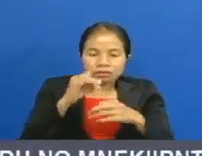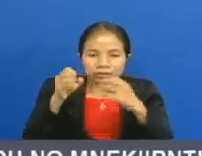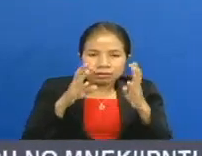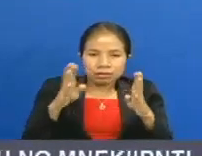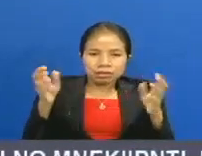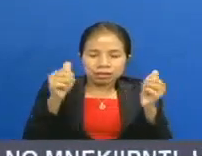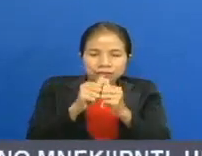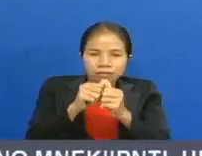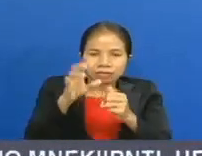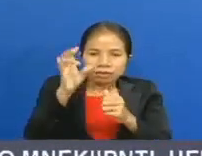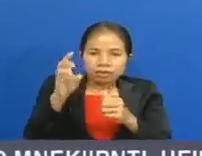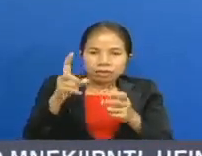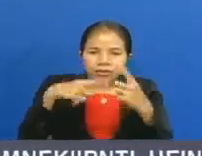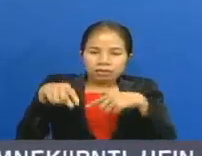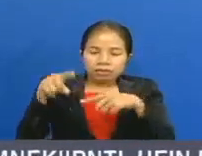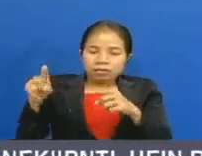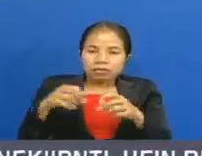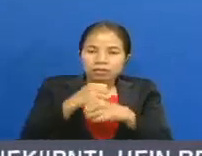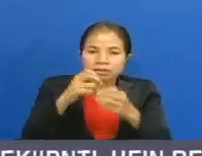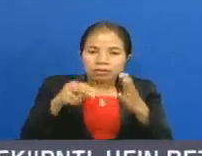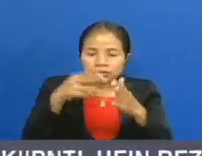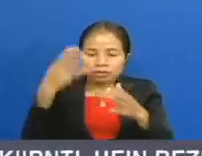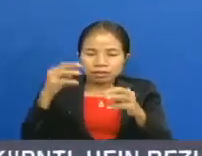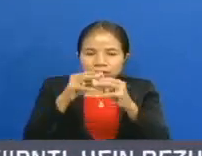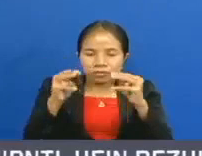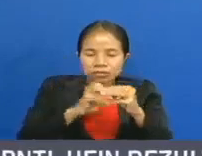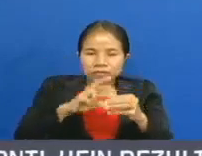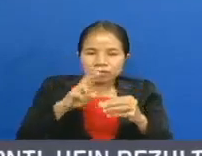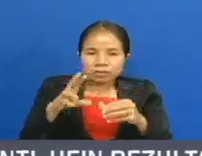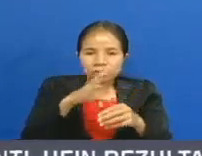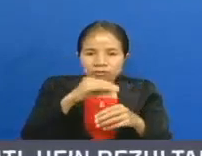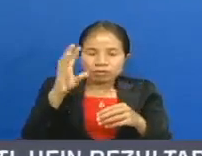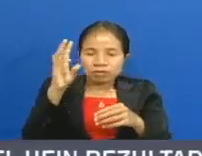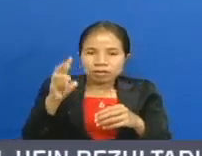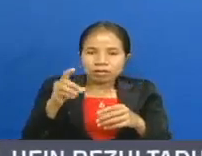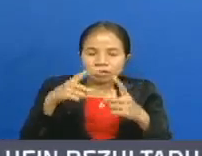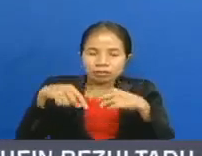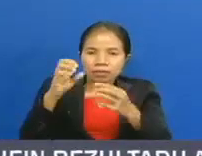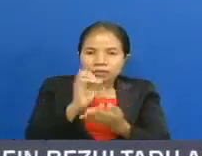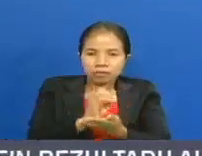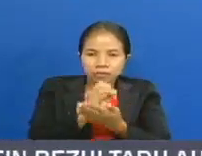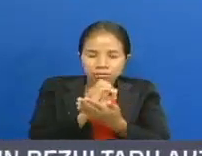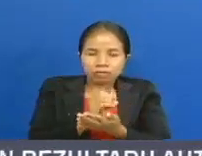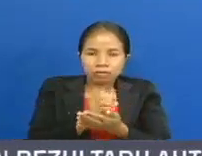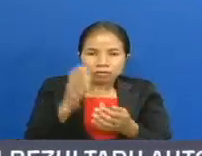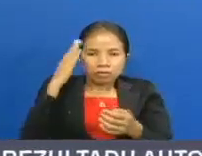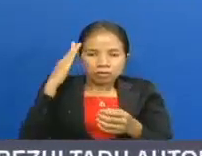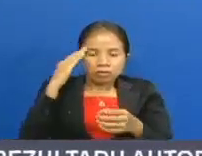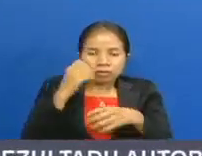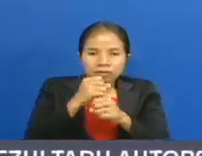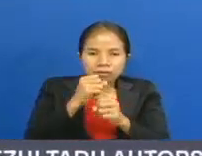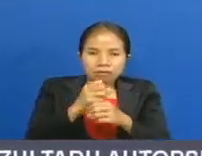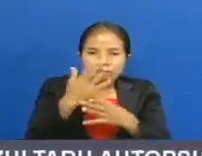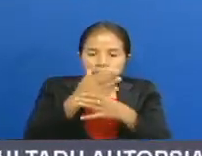jornalista Hamutuk Nainhito se destaca para cobertura e município Hermera, no Nainheng destaca e Oikusi, com intenção a tu